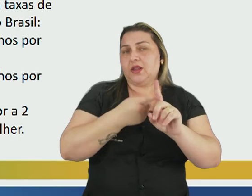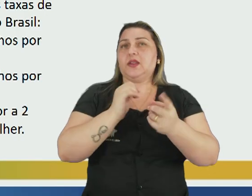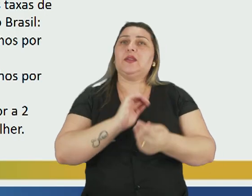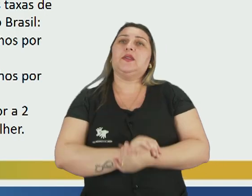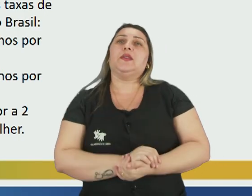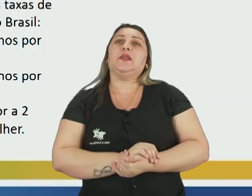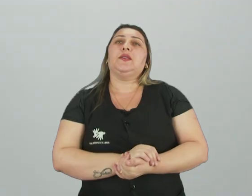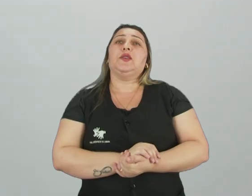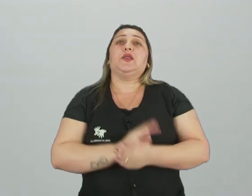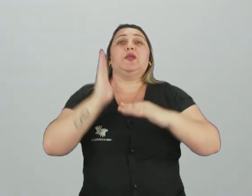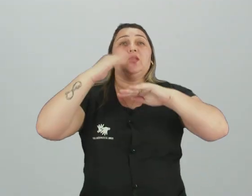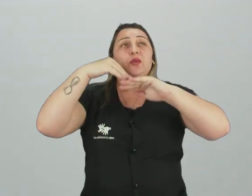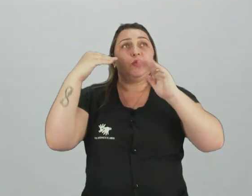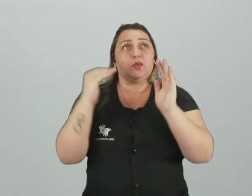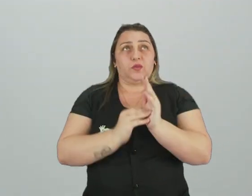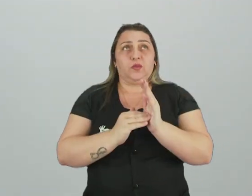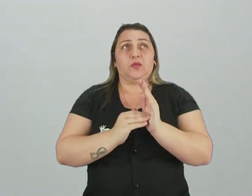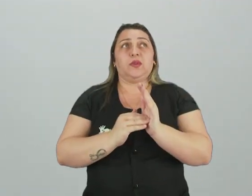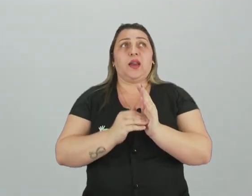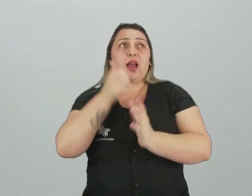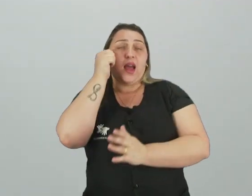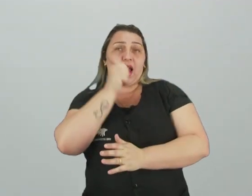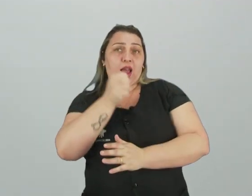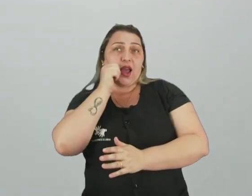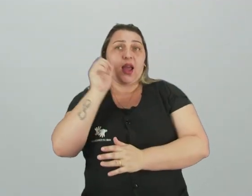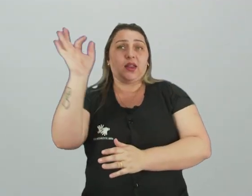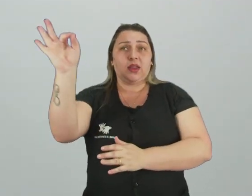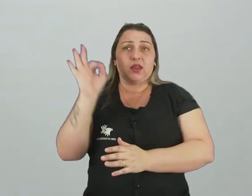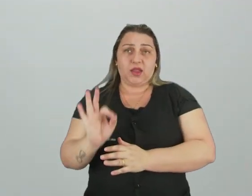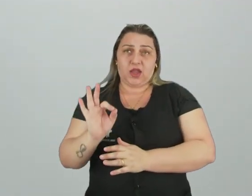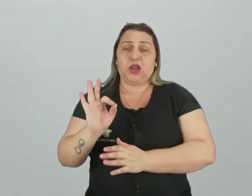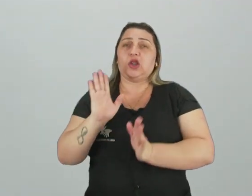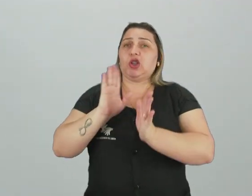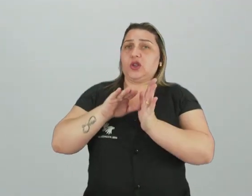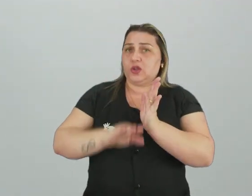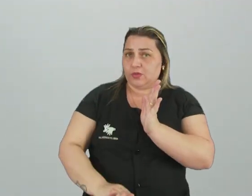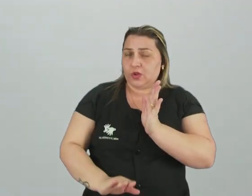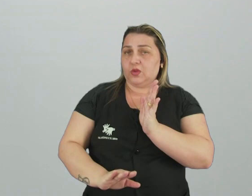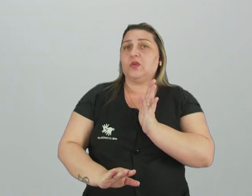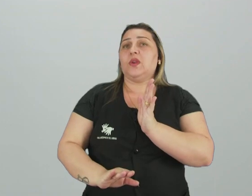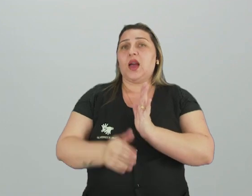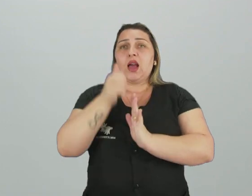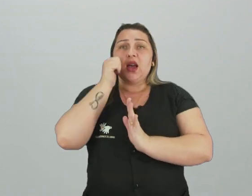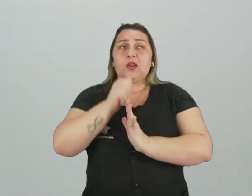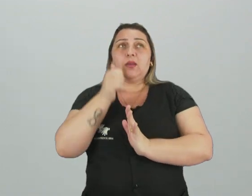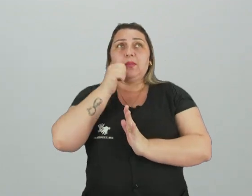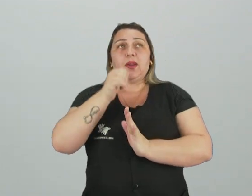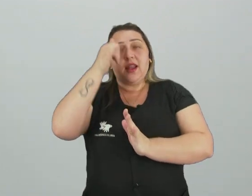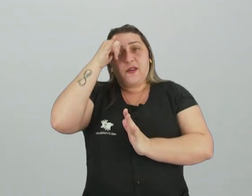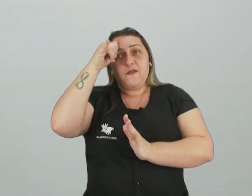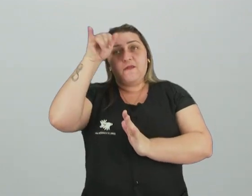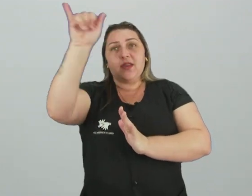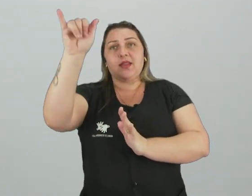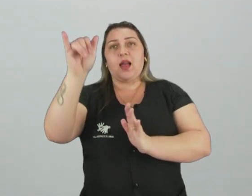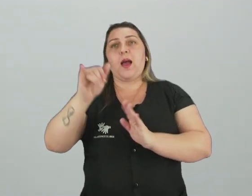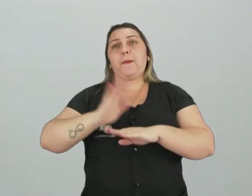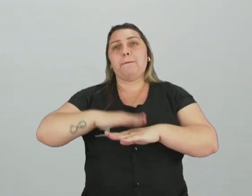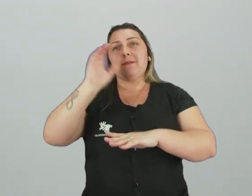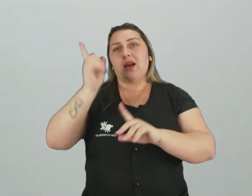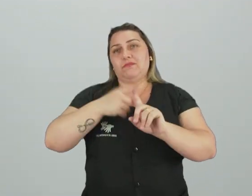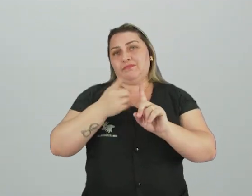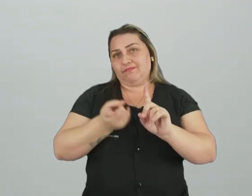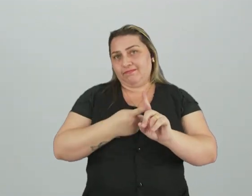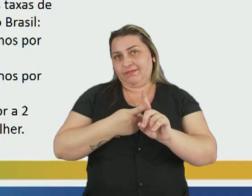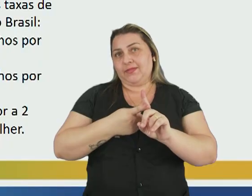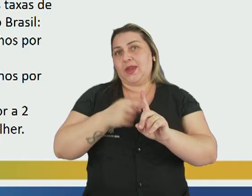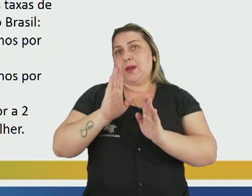gravidez. Isso tudo está fazendo com que a taxa de fecundidade reduza, ou seja, as mulheres estão tendo cada vez menos filhos